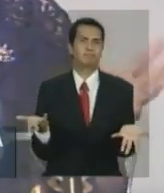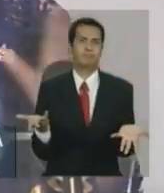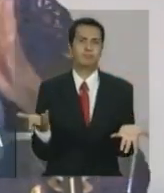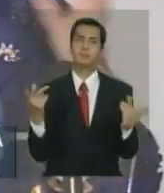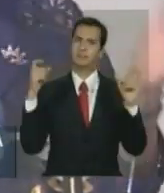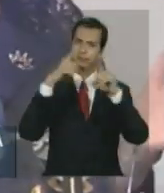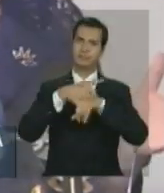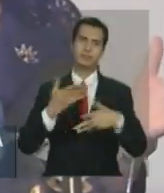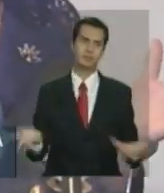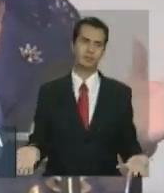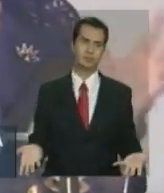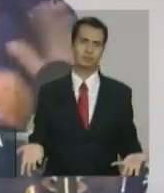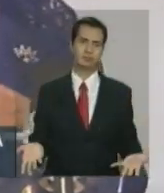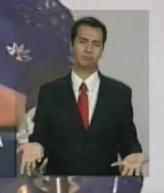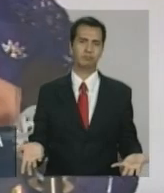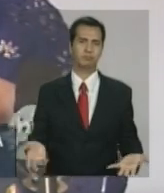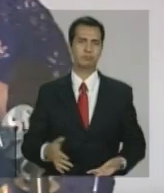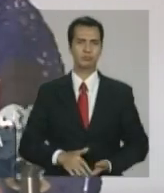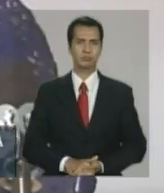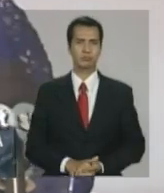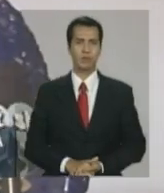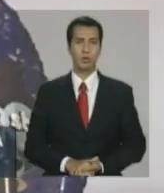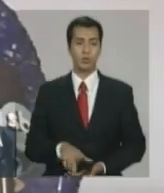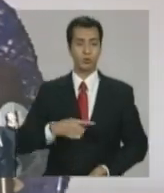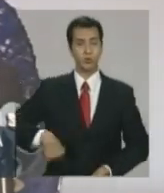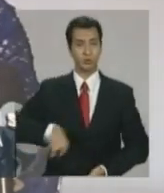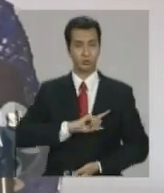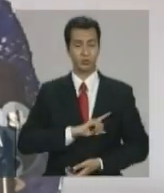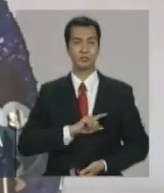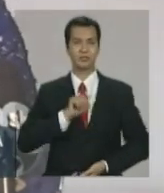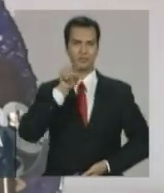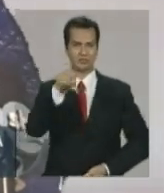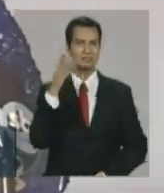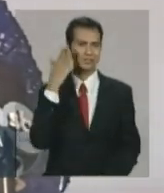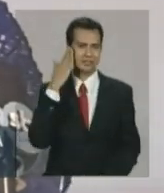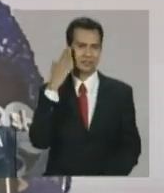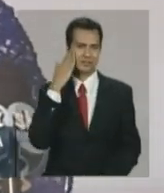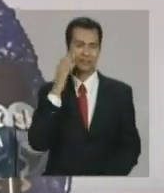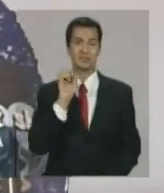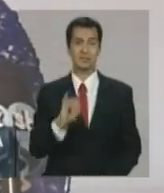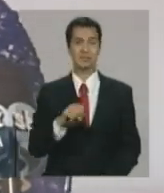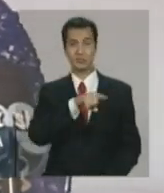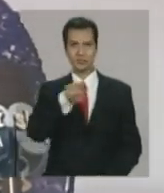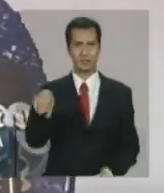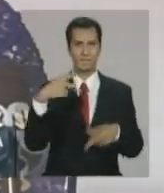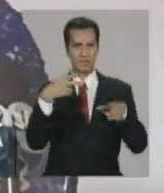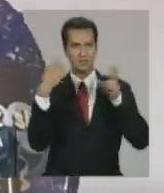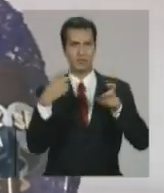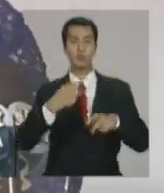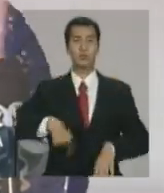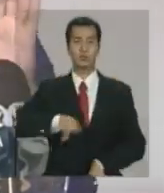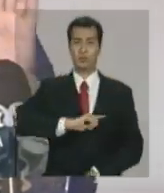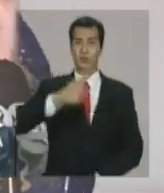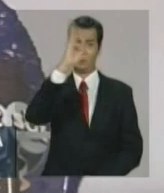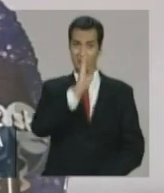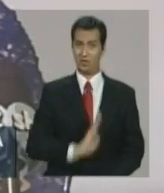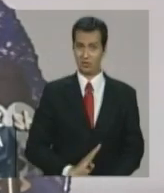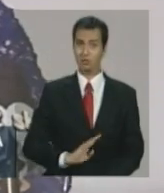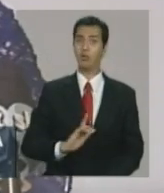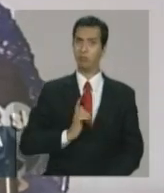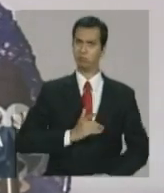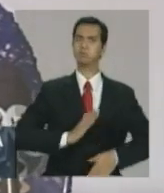Né? Depende. Nós, inclusive, se vocês olharem, somos muito mais avançados que